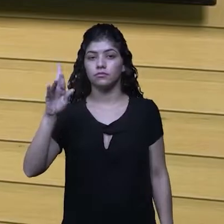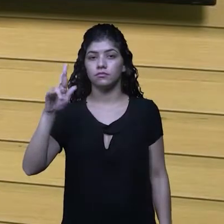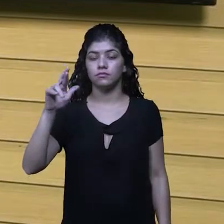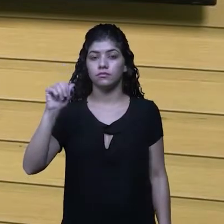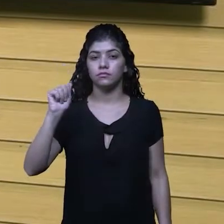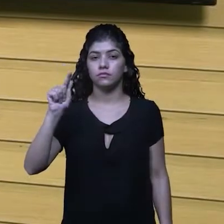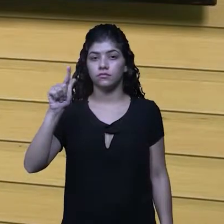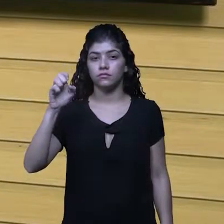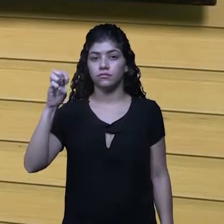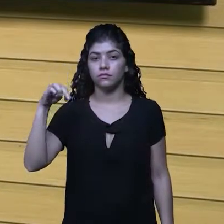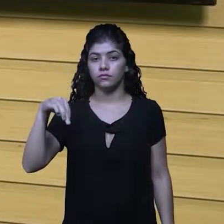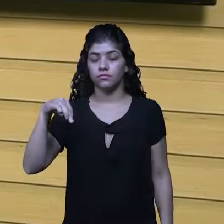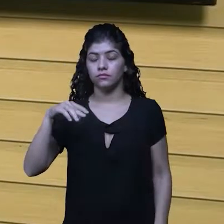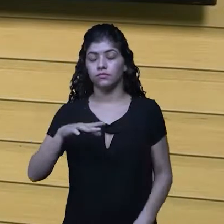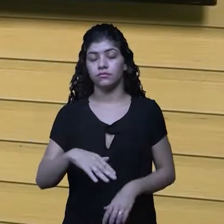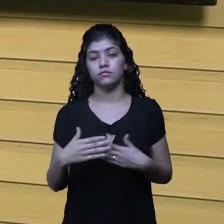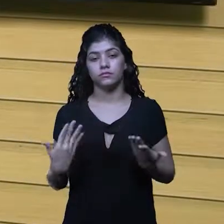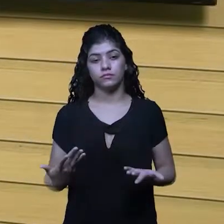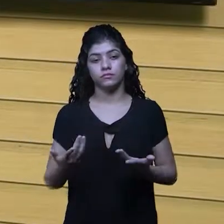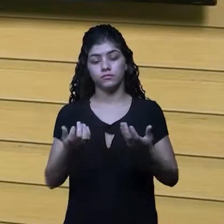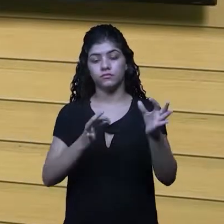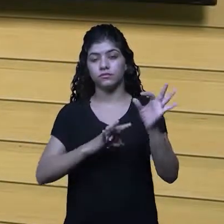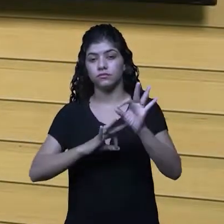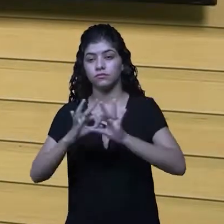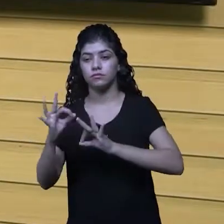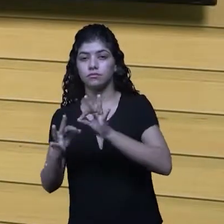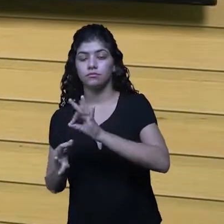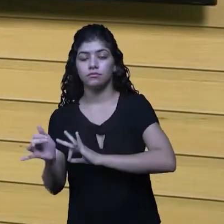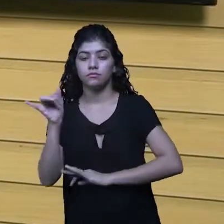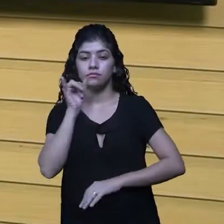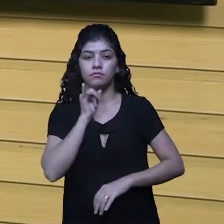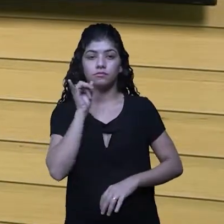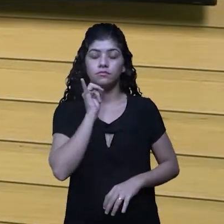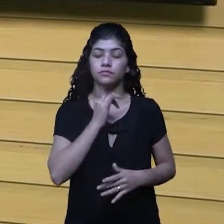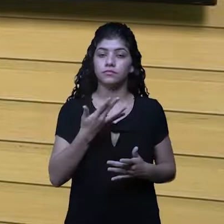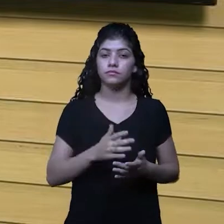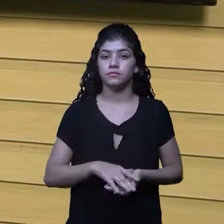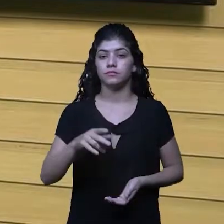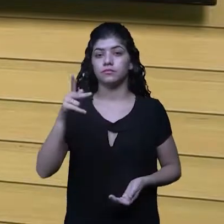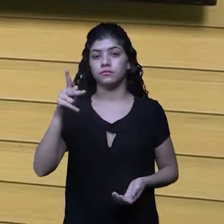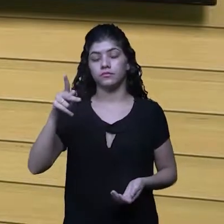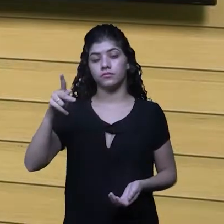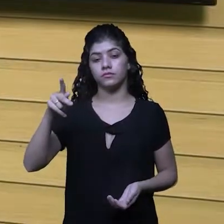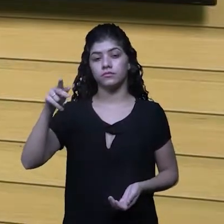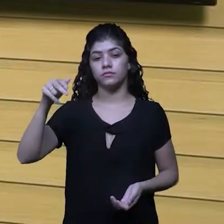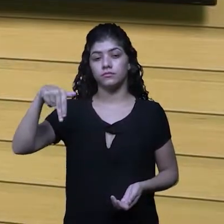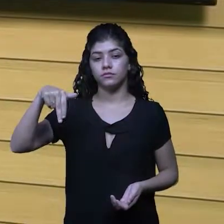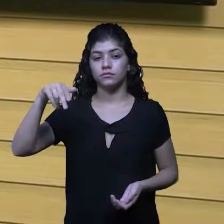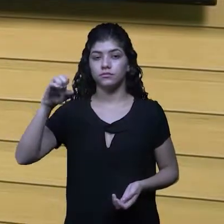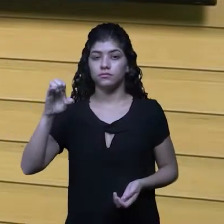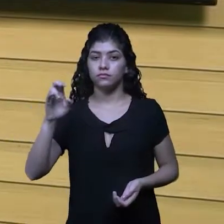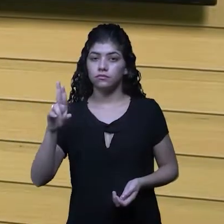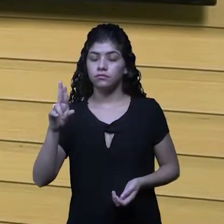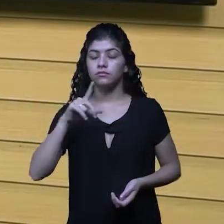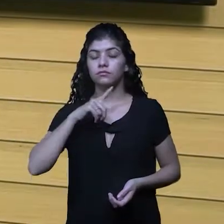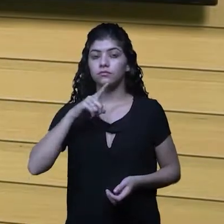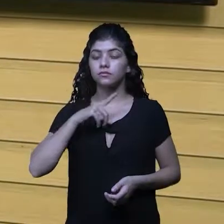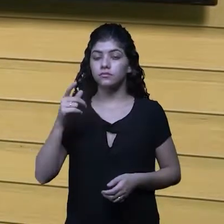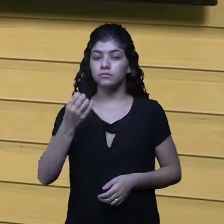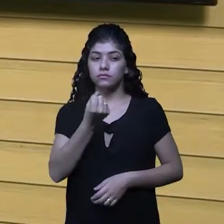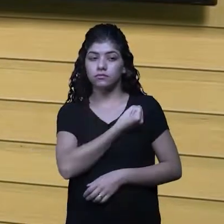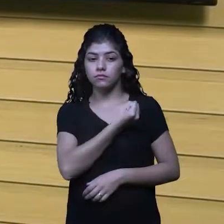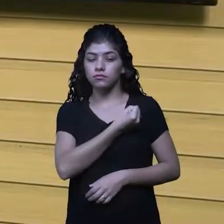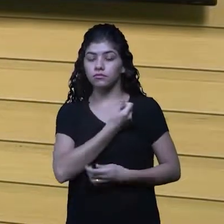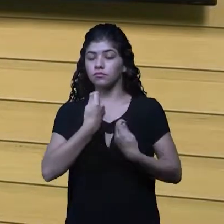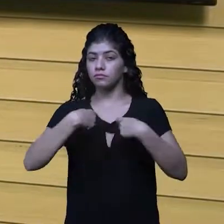seja, quando nós fazemos a calibragem, por exemplo, de pneus, tem aquele valor fixo que tem que alcançar da